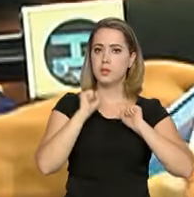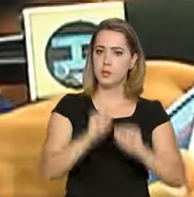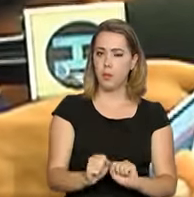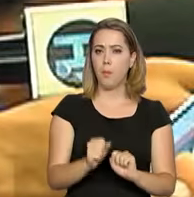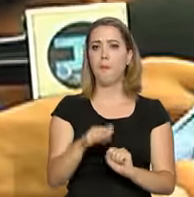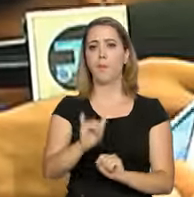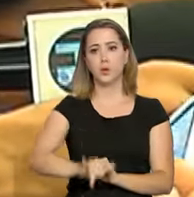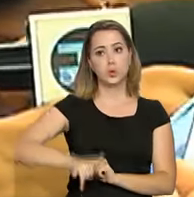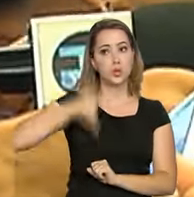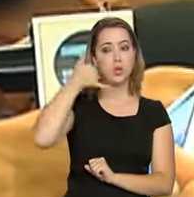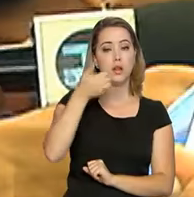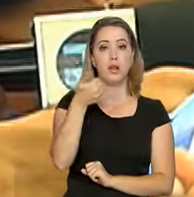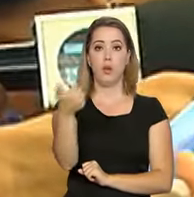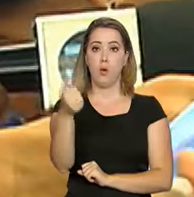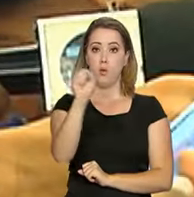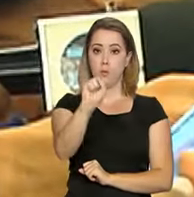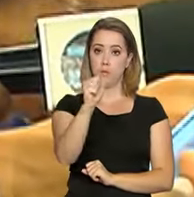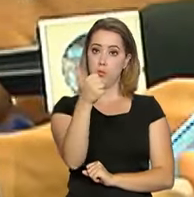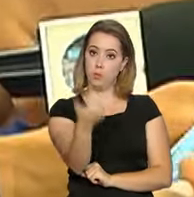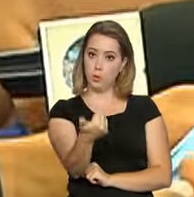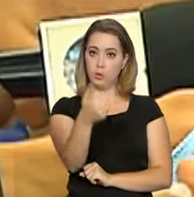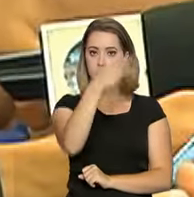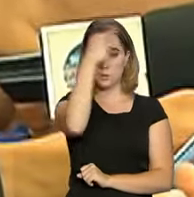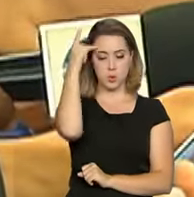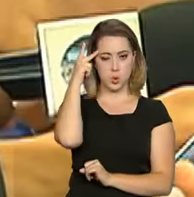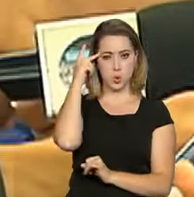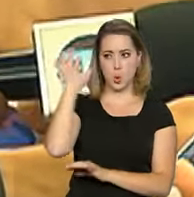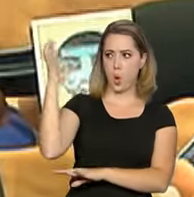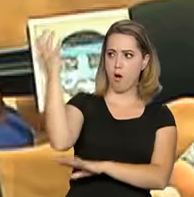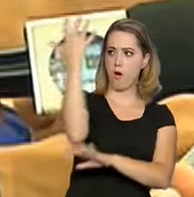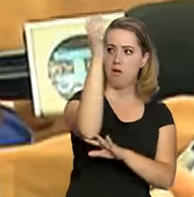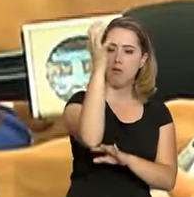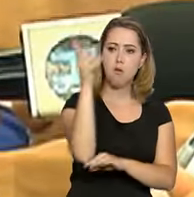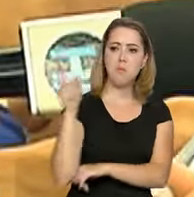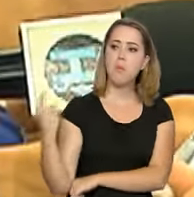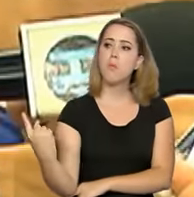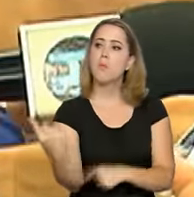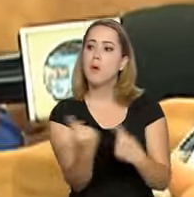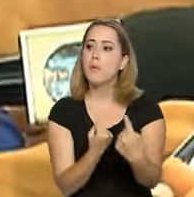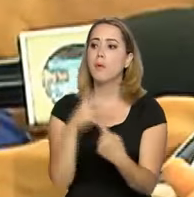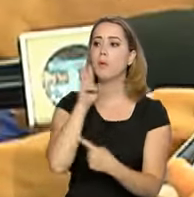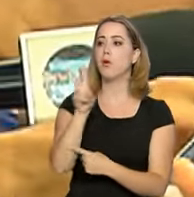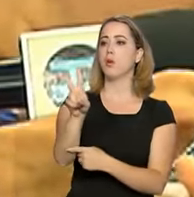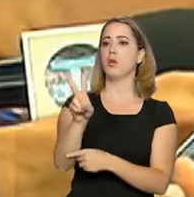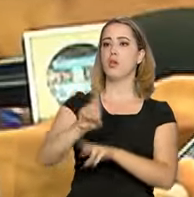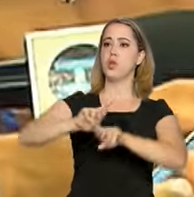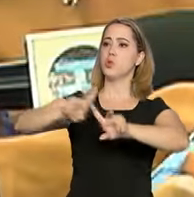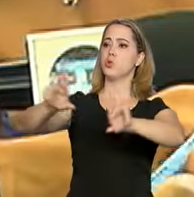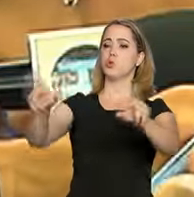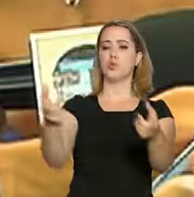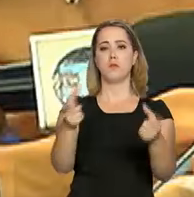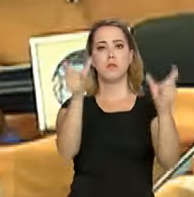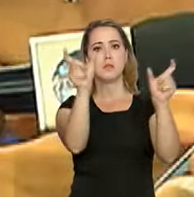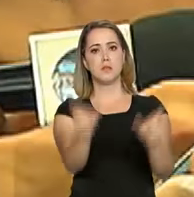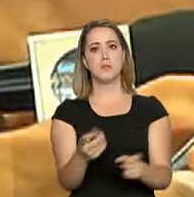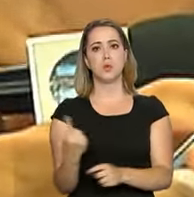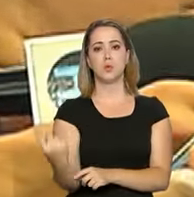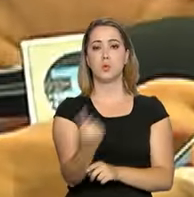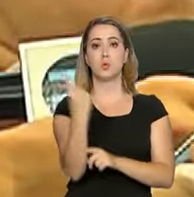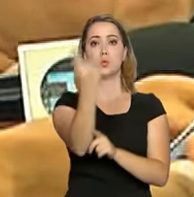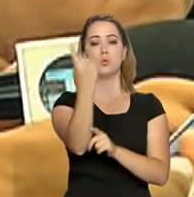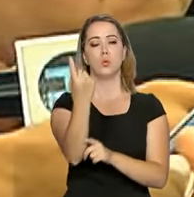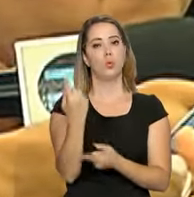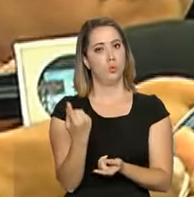estranha movimentação estranha na mata muita gente ocupando um mesmo quarto de de distância seja o mesmo